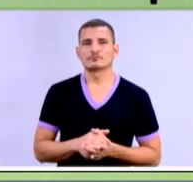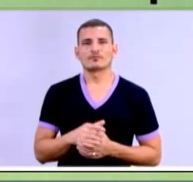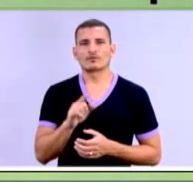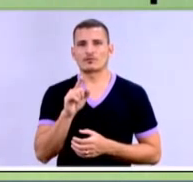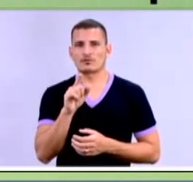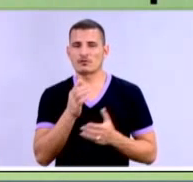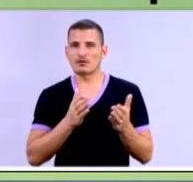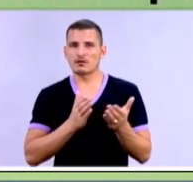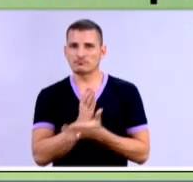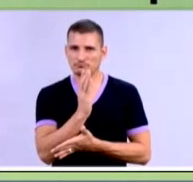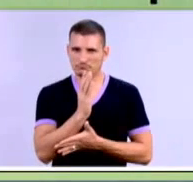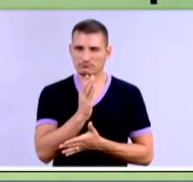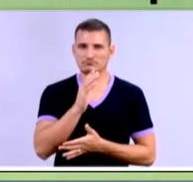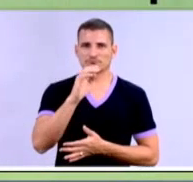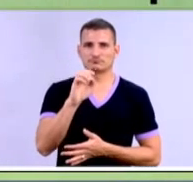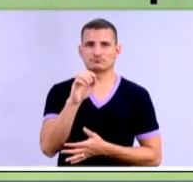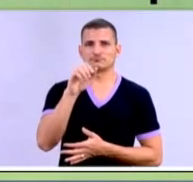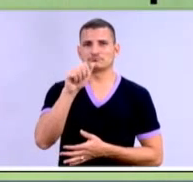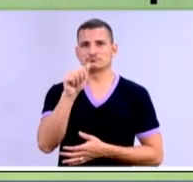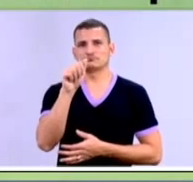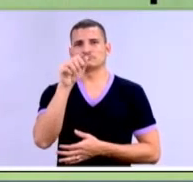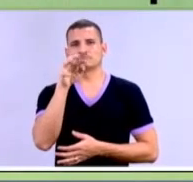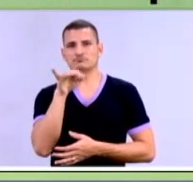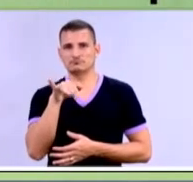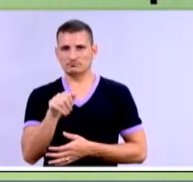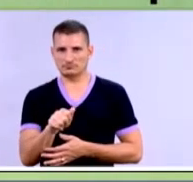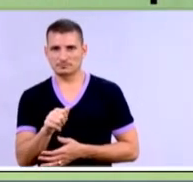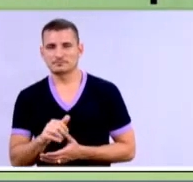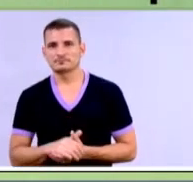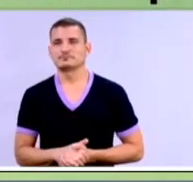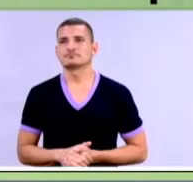aprovadas oficialmente pela EIA-TIA, correto? Algumas dessas